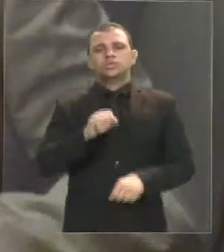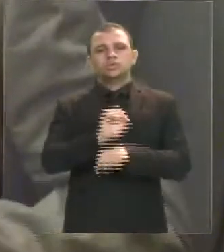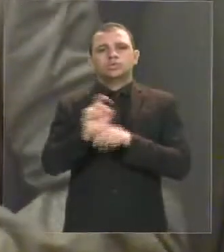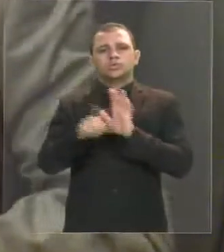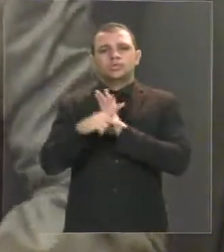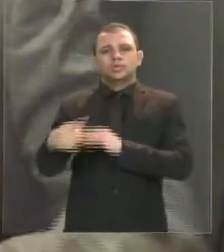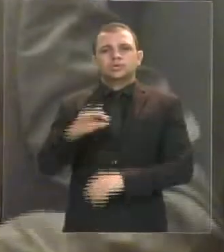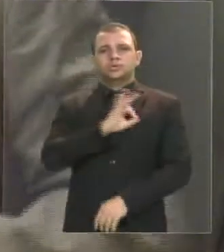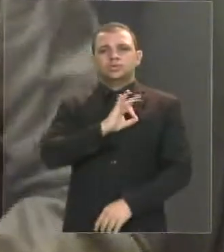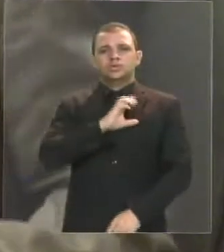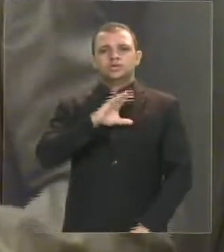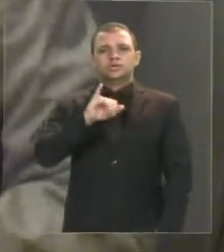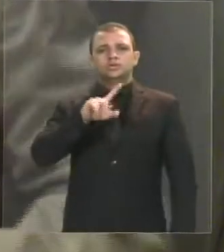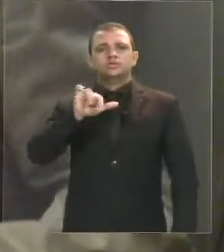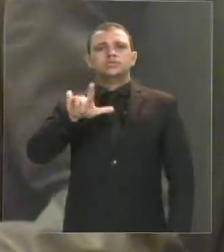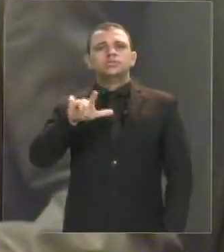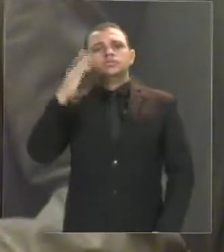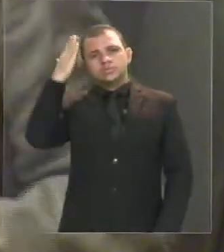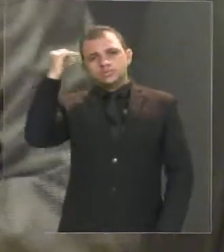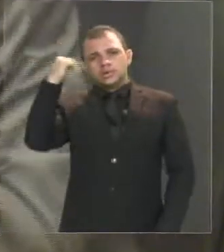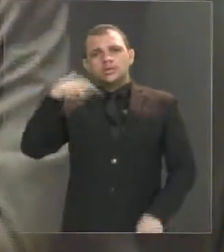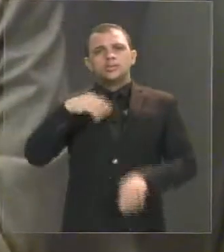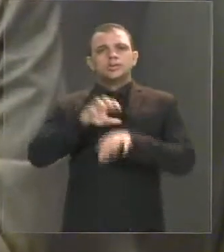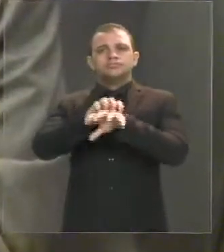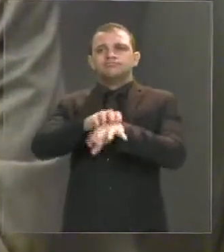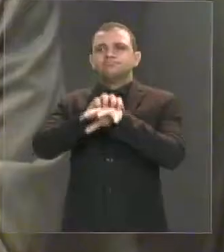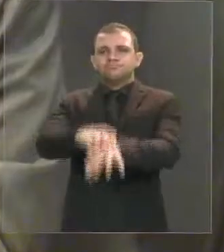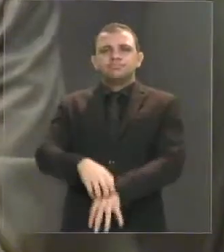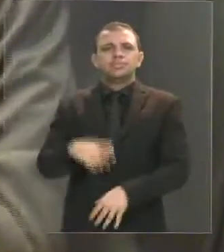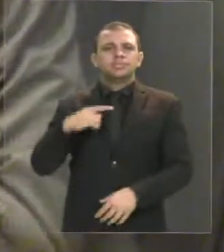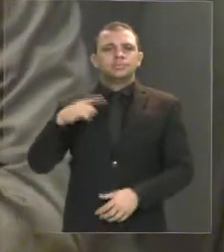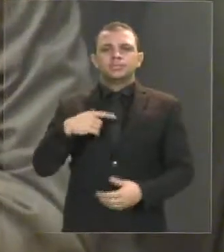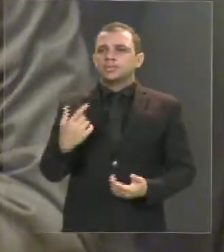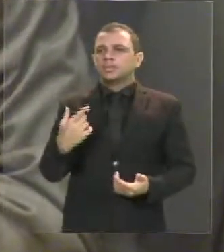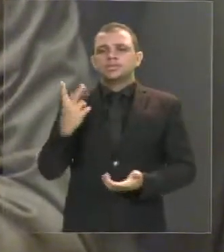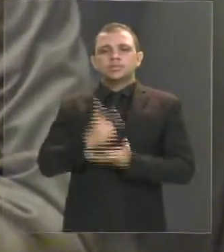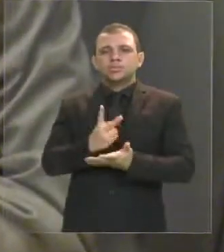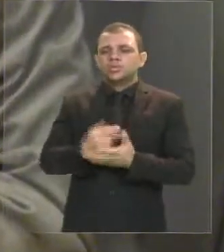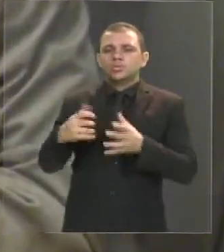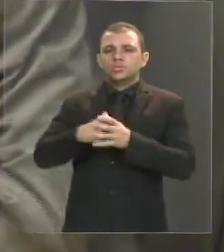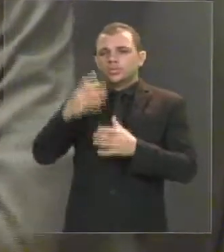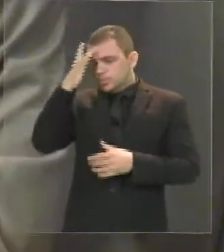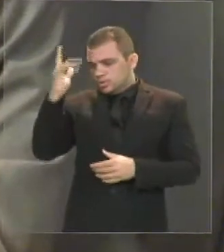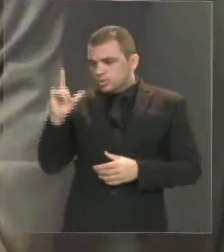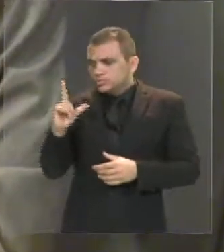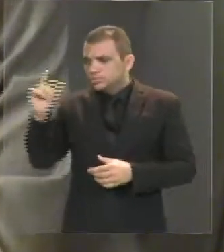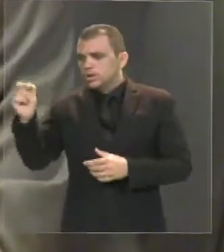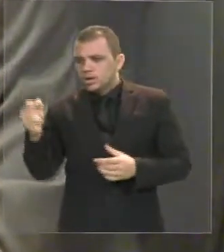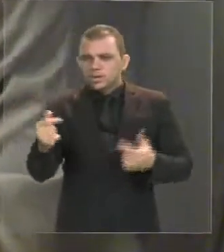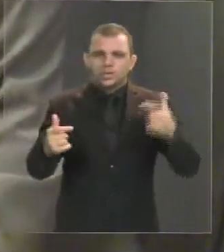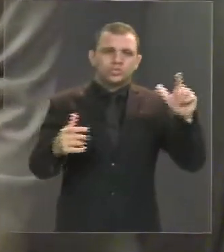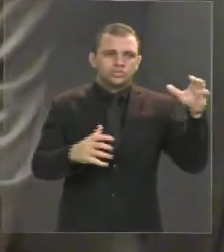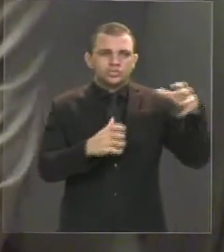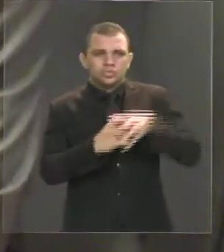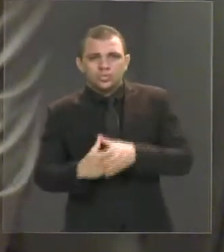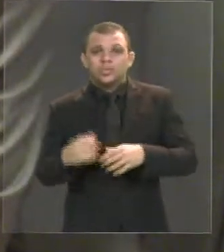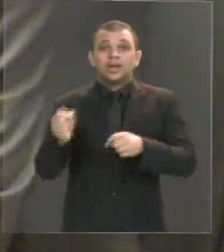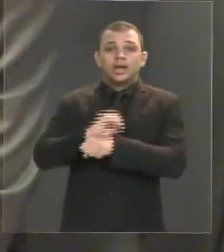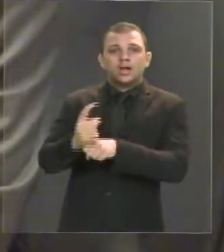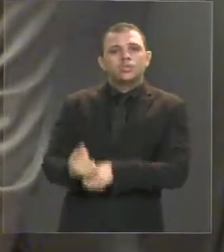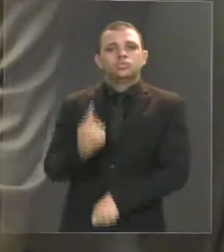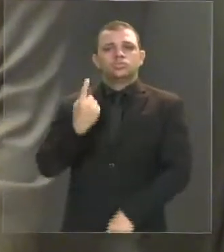que os deslocamentos são muitos, são contínuos. Você sai uma equipe, no outro dia entra outra equipe e é o mesmo carro. E a manutenção é muito